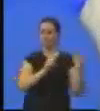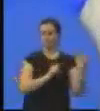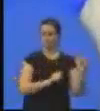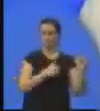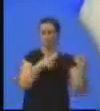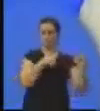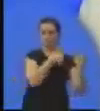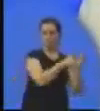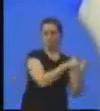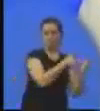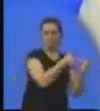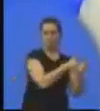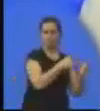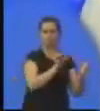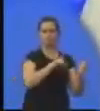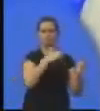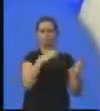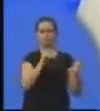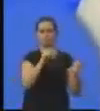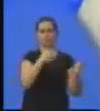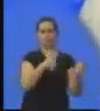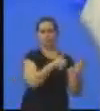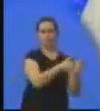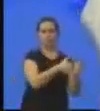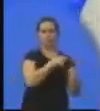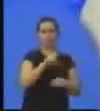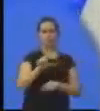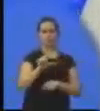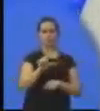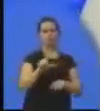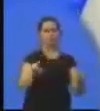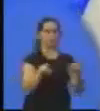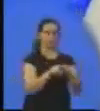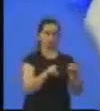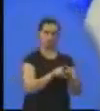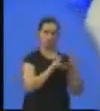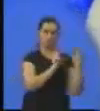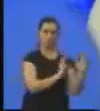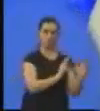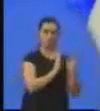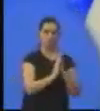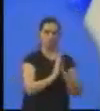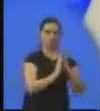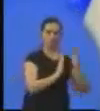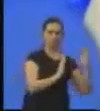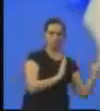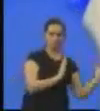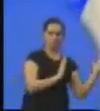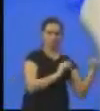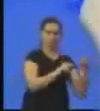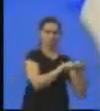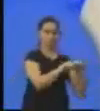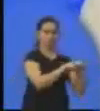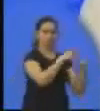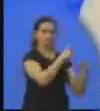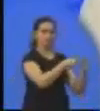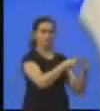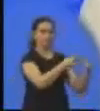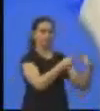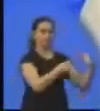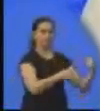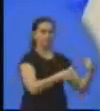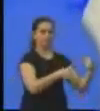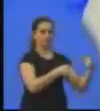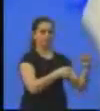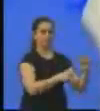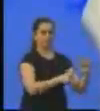função chega perto de L. O mesmo ocorre pela esquerda, isso é, por valores menores do que A. De novo, a mesma coisa.